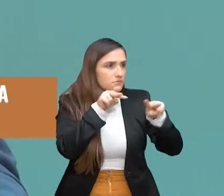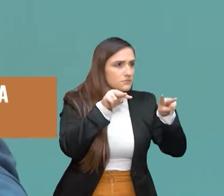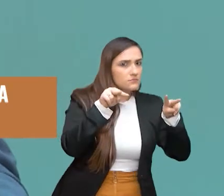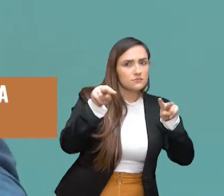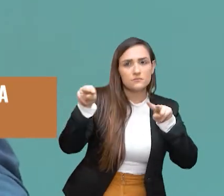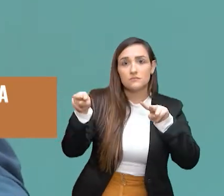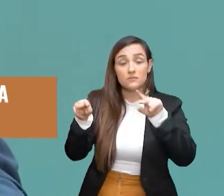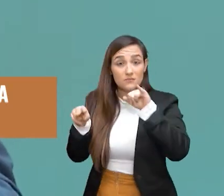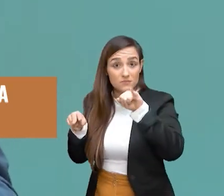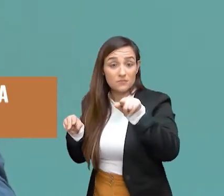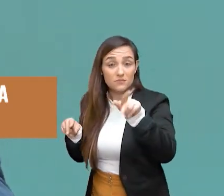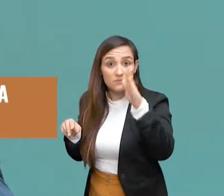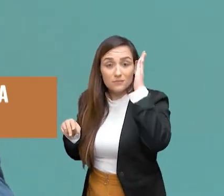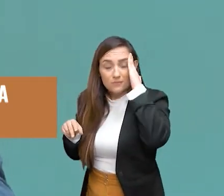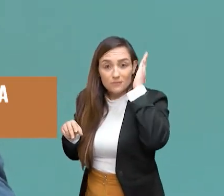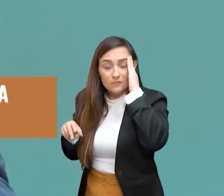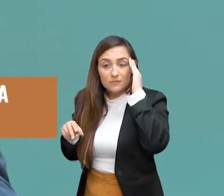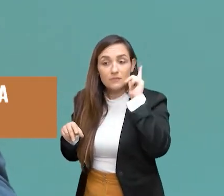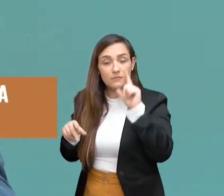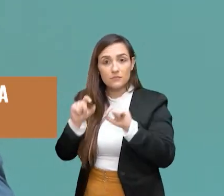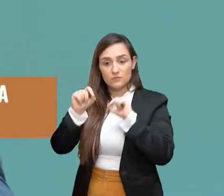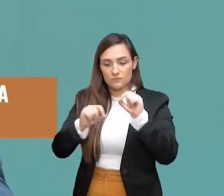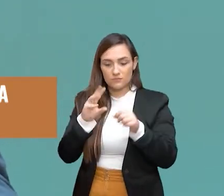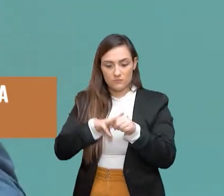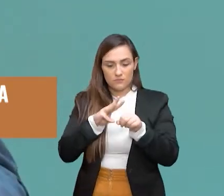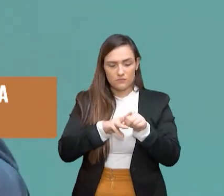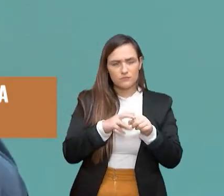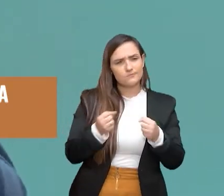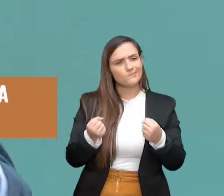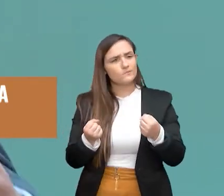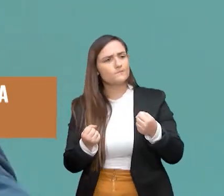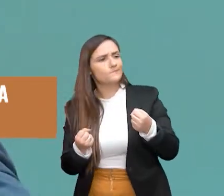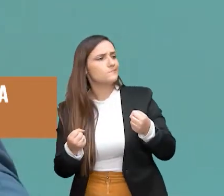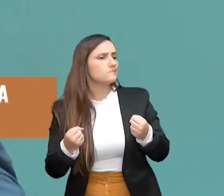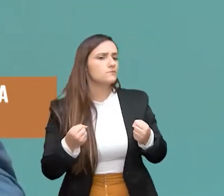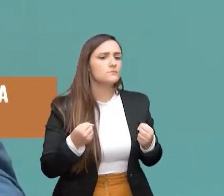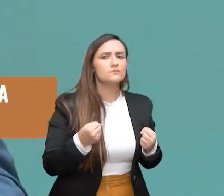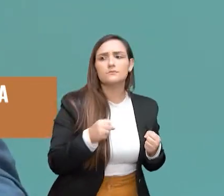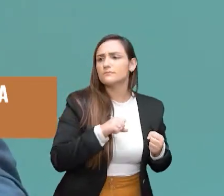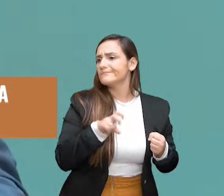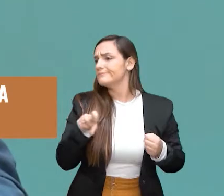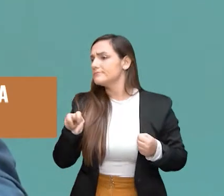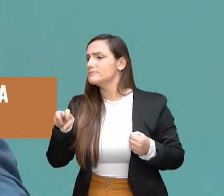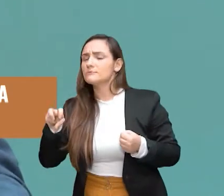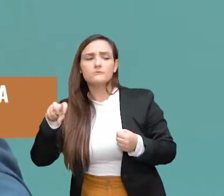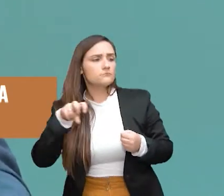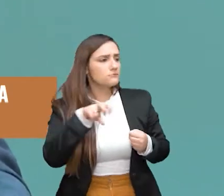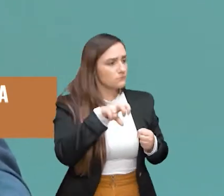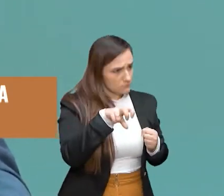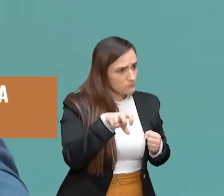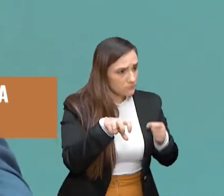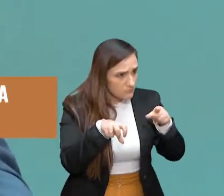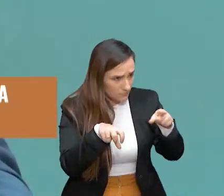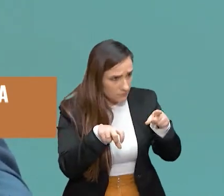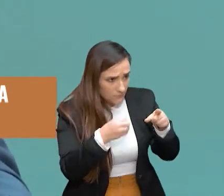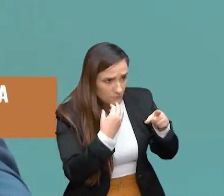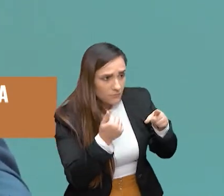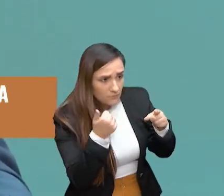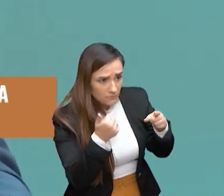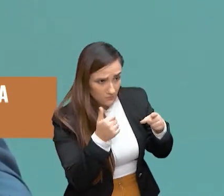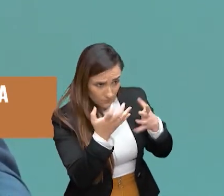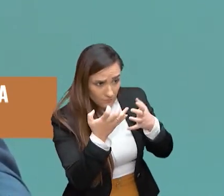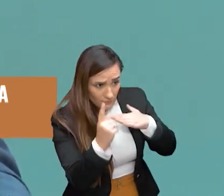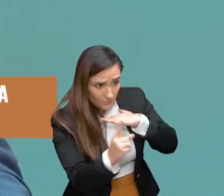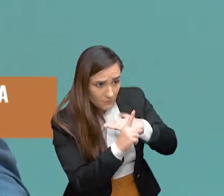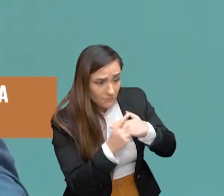busca ativa, você inclusive já teve a oportunidade de nos acompanhar, a gente sai realmente nas ruas, convidando as pessoas em